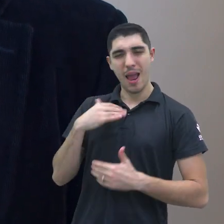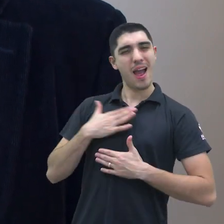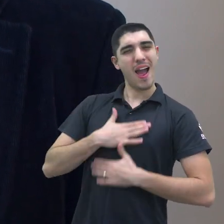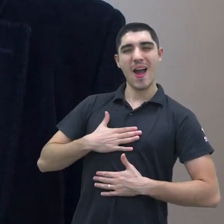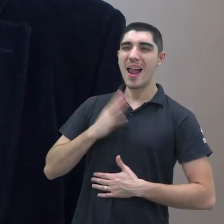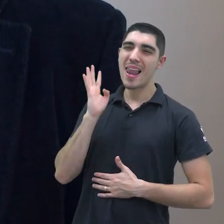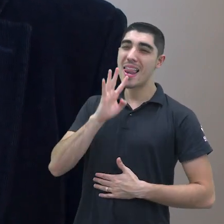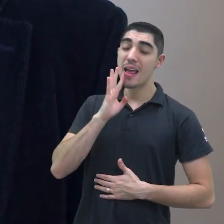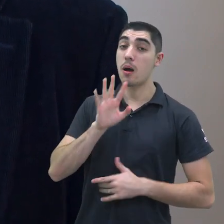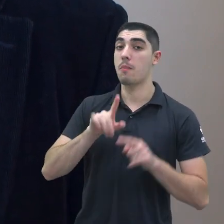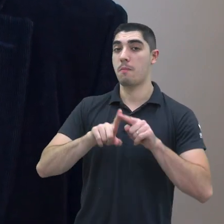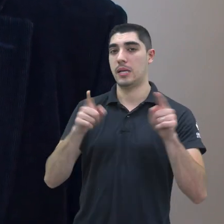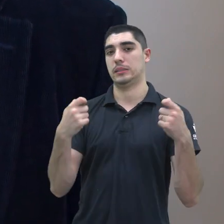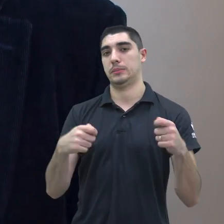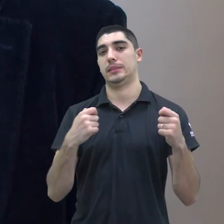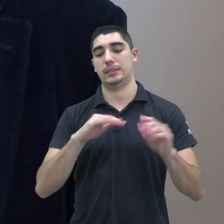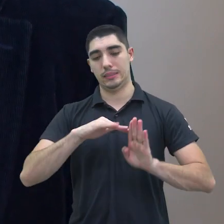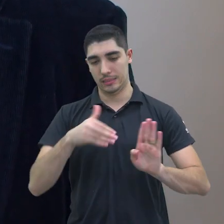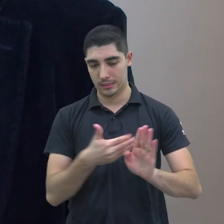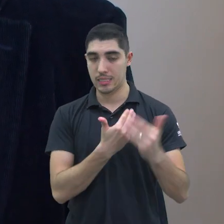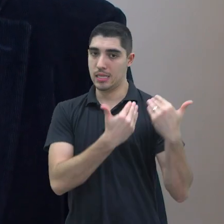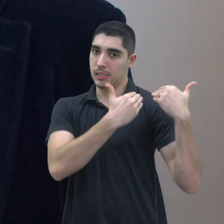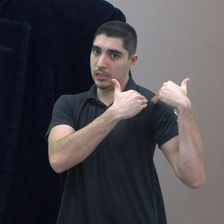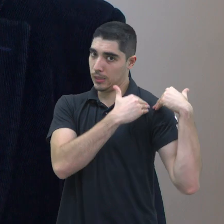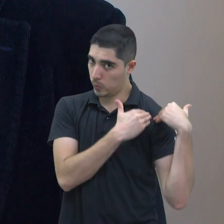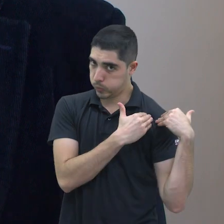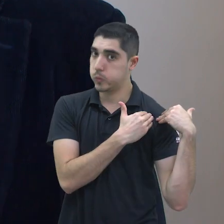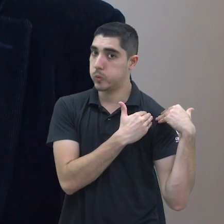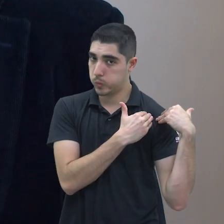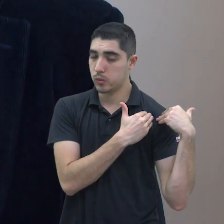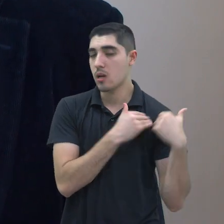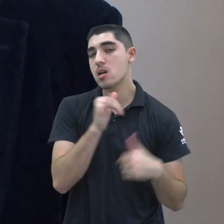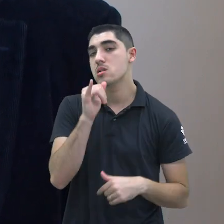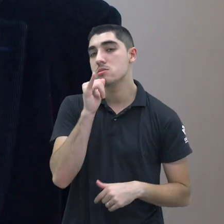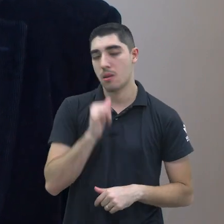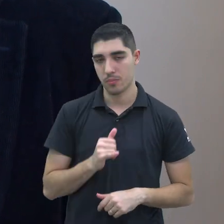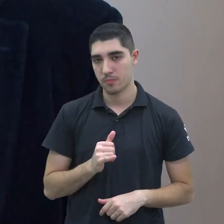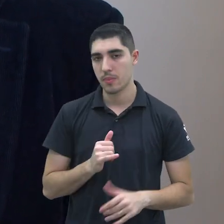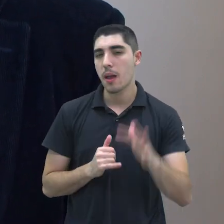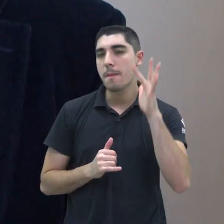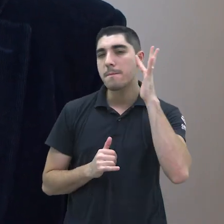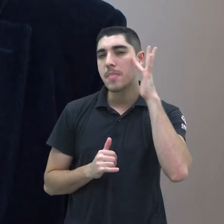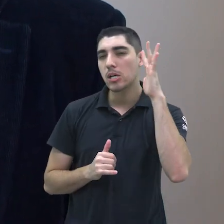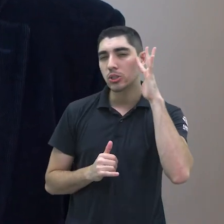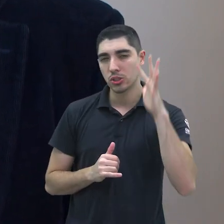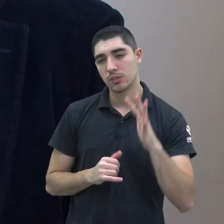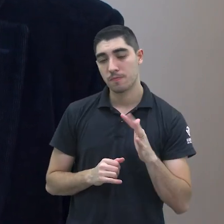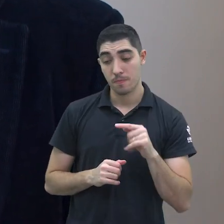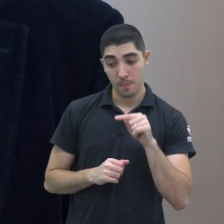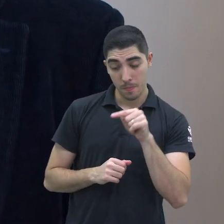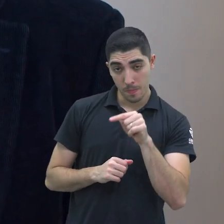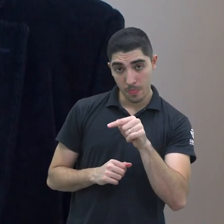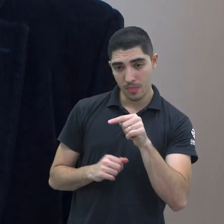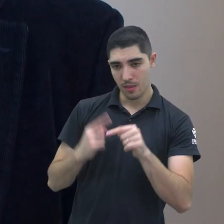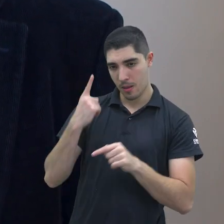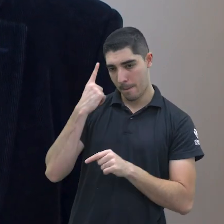muita responsabilidade, né? Se você parar para pensar um pouquinho, ele é um